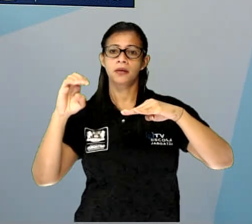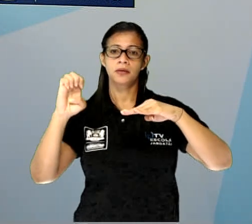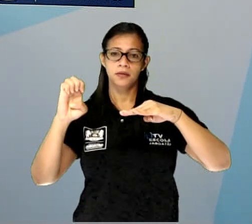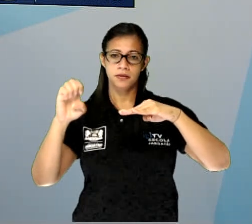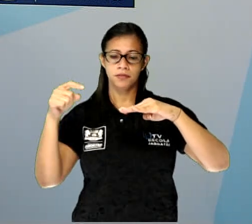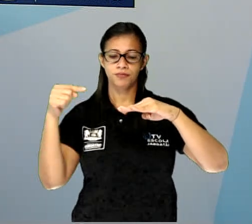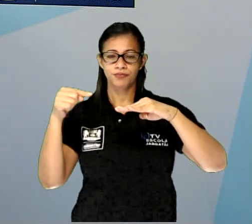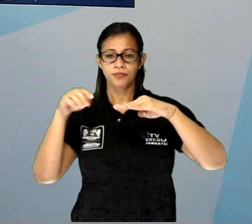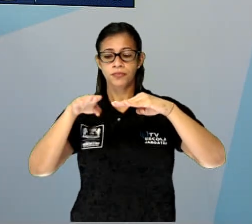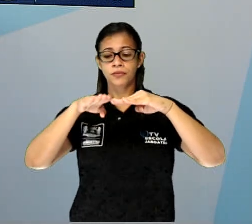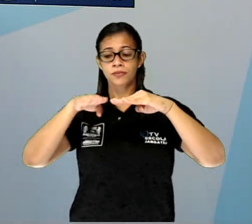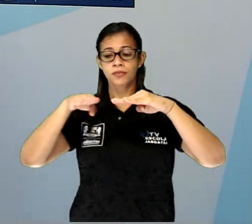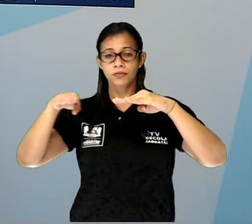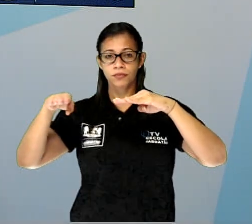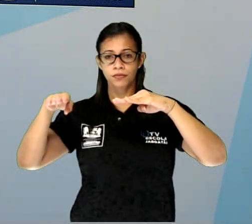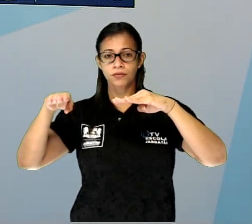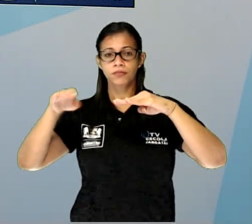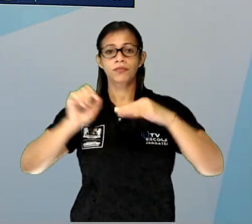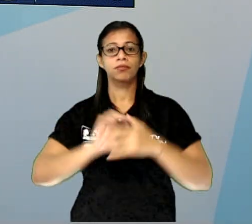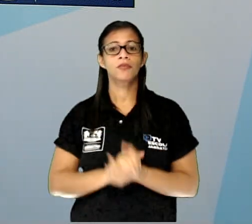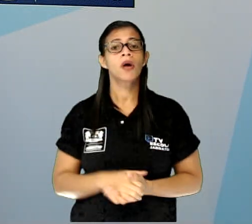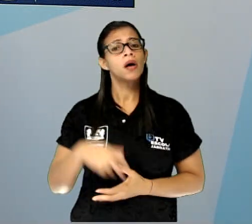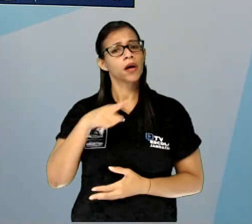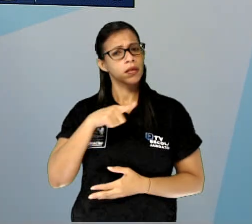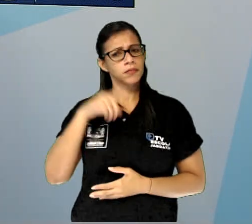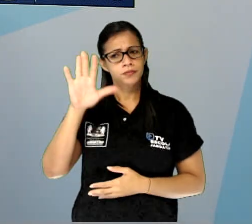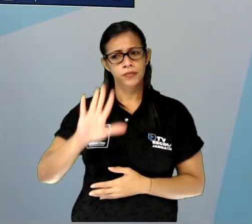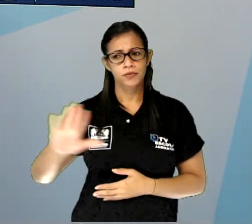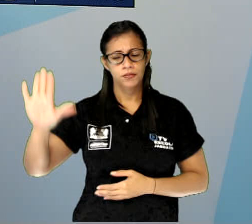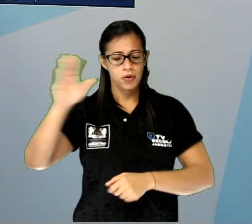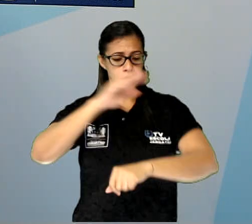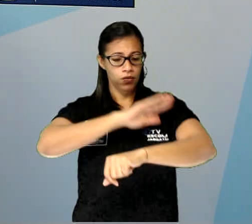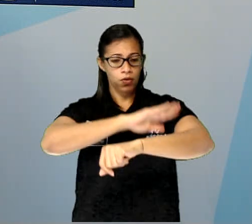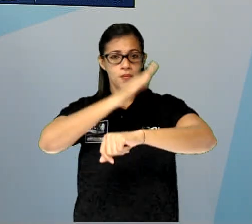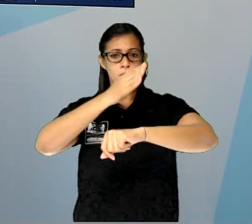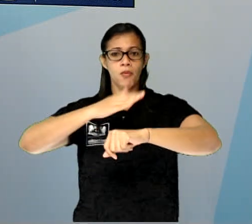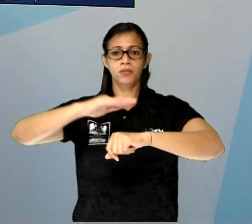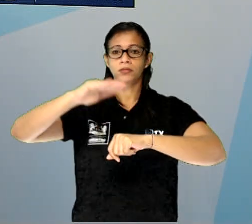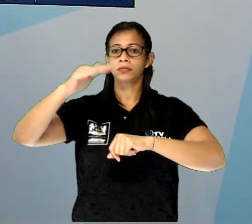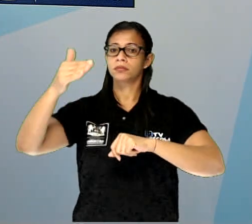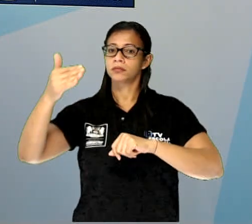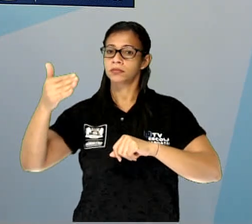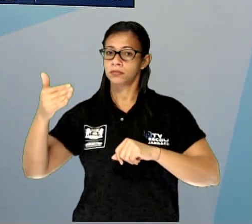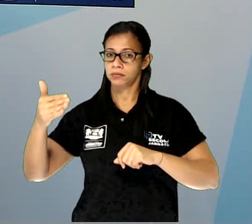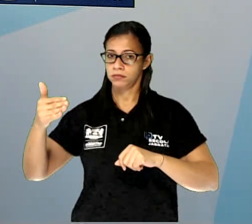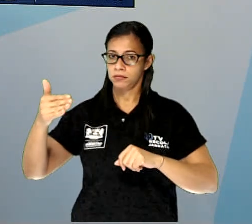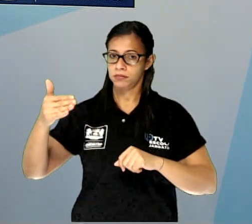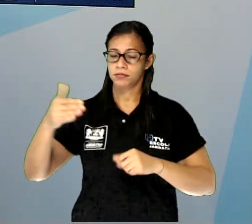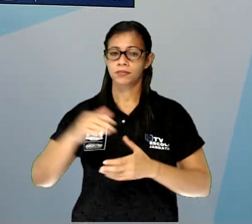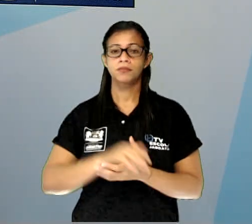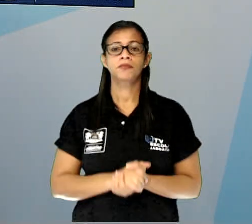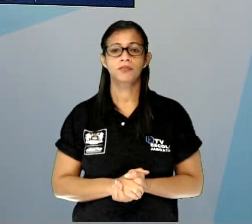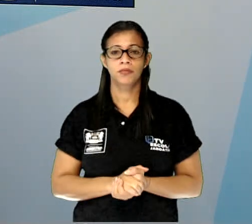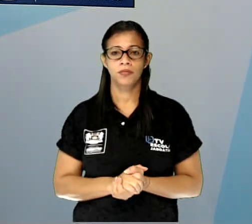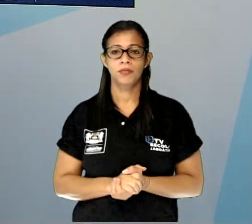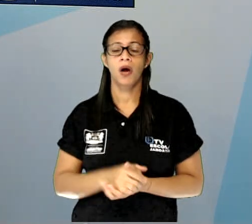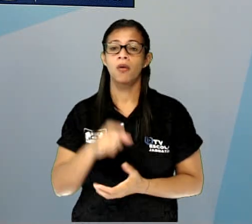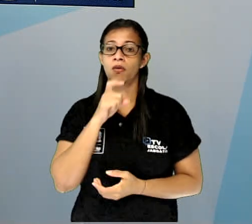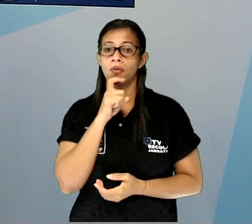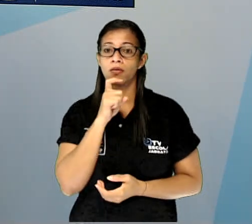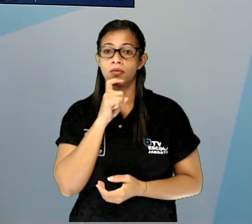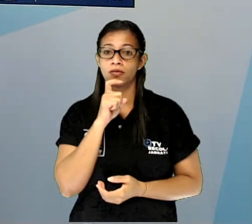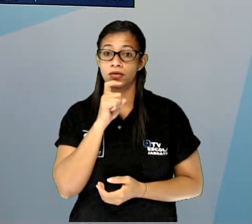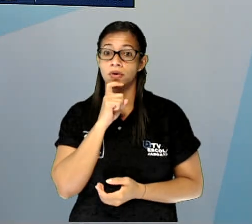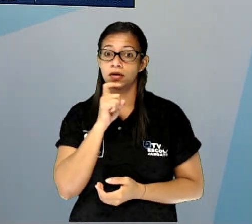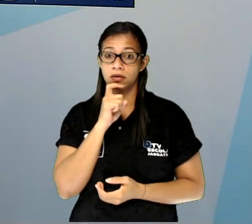tem uma montanha. Olha a montanha aqui, ó. A montanha, tá? Uma montanha aqui com gelo em cima. A gente já sabe que ela é